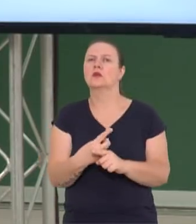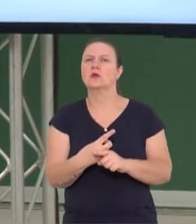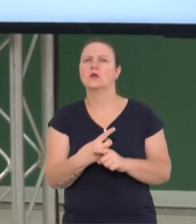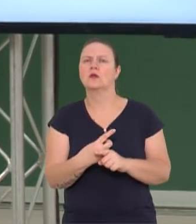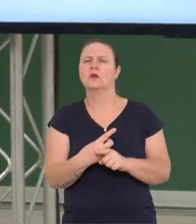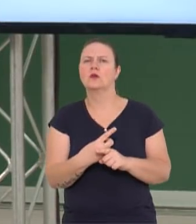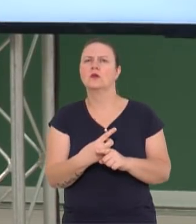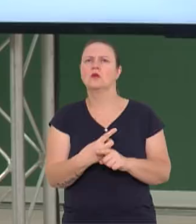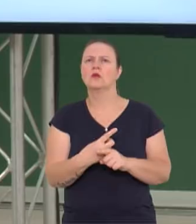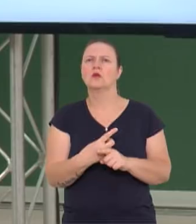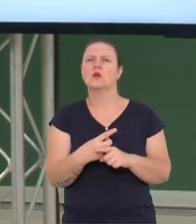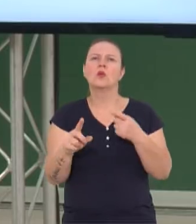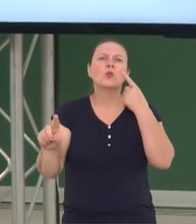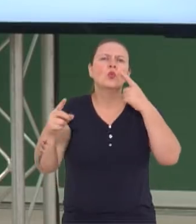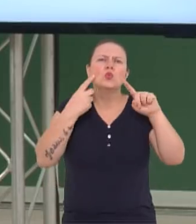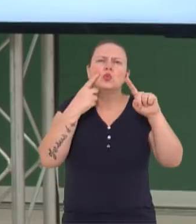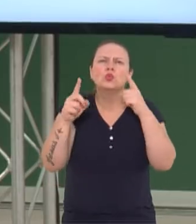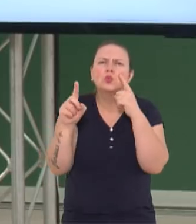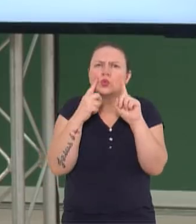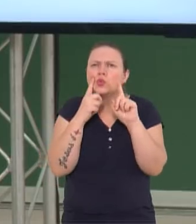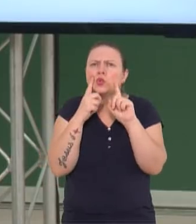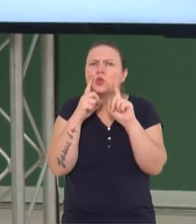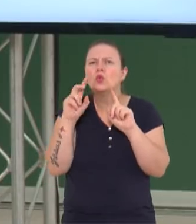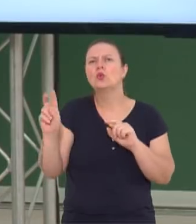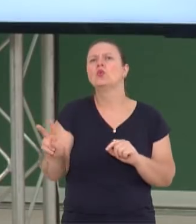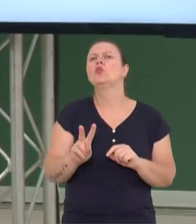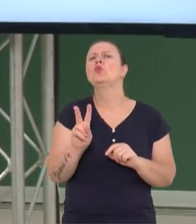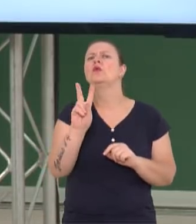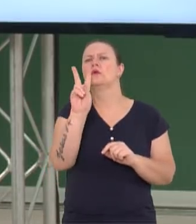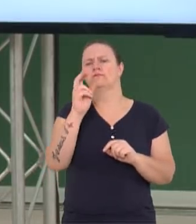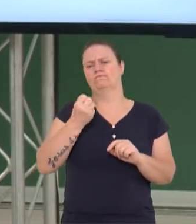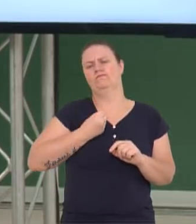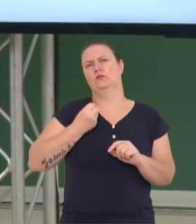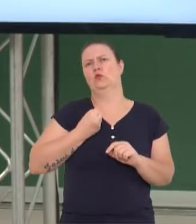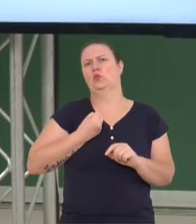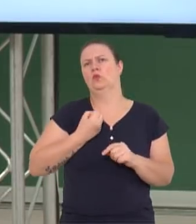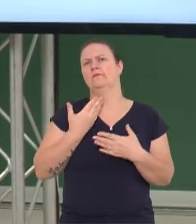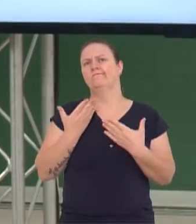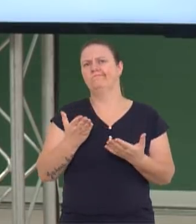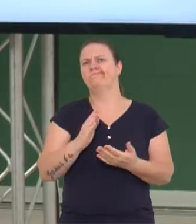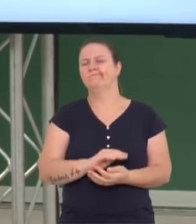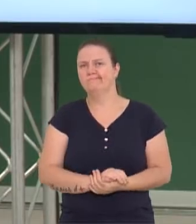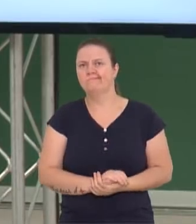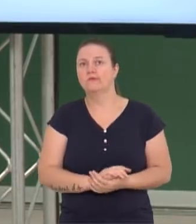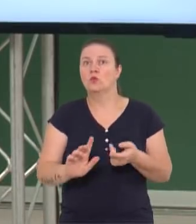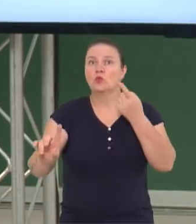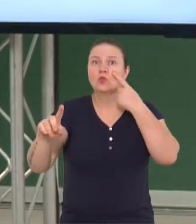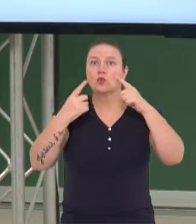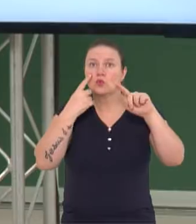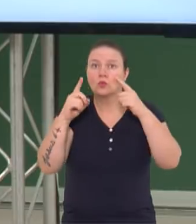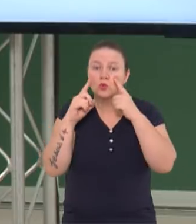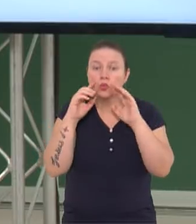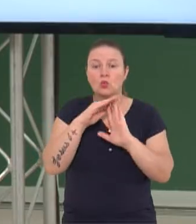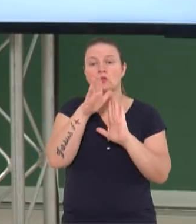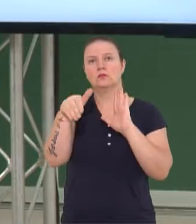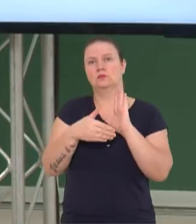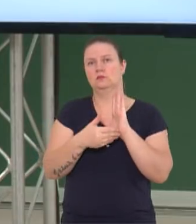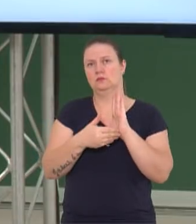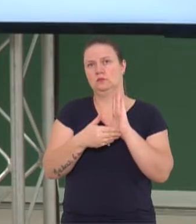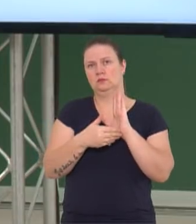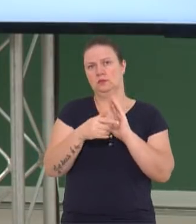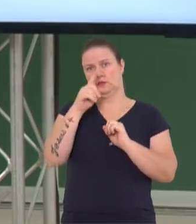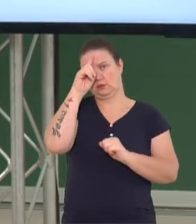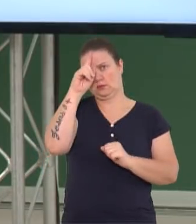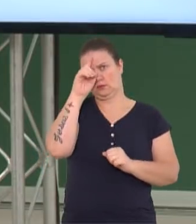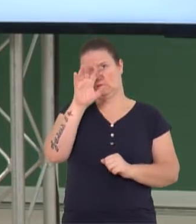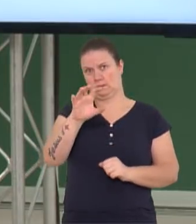Depois que eu descubro, então, quanto que vale cada parte para eu poder descobrir o meu todo. Essa é a ideia